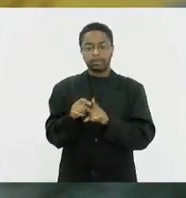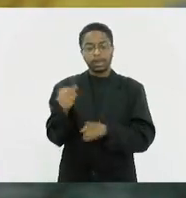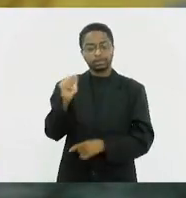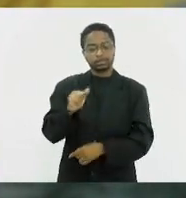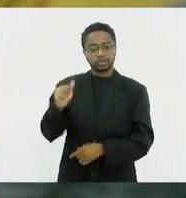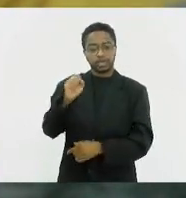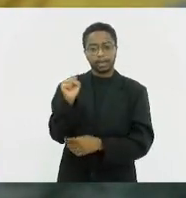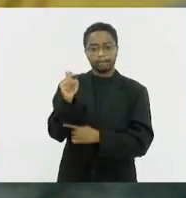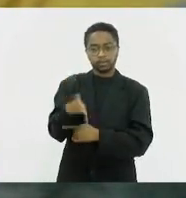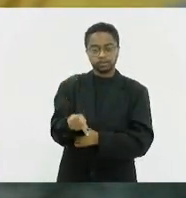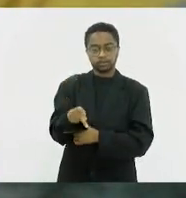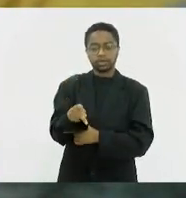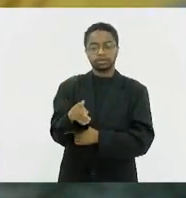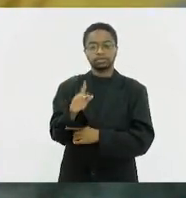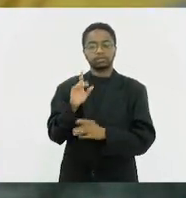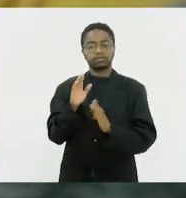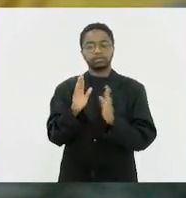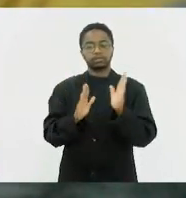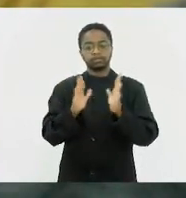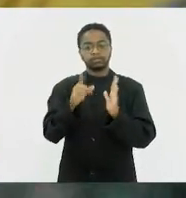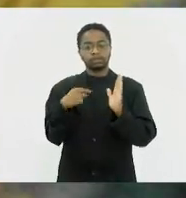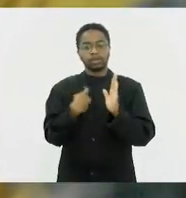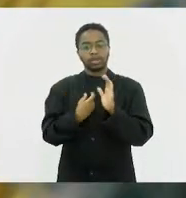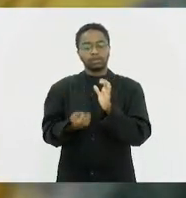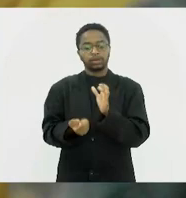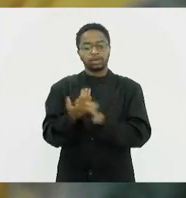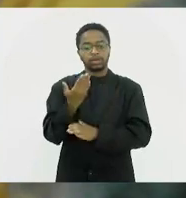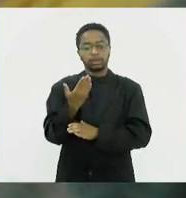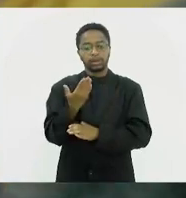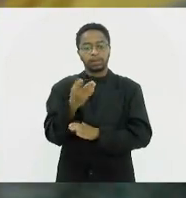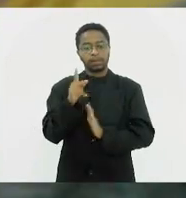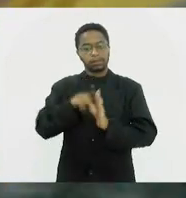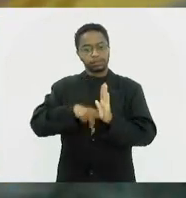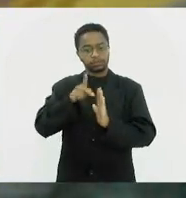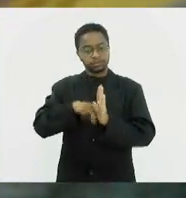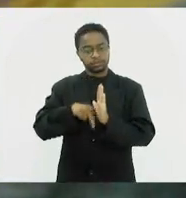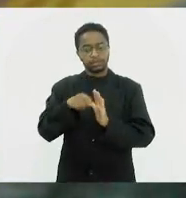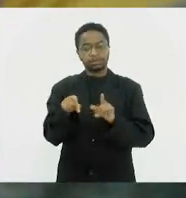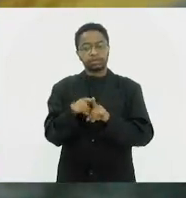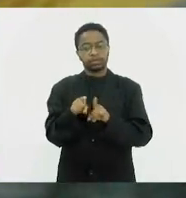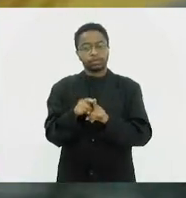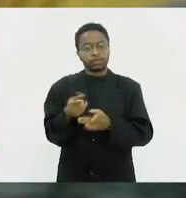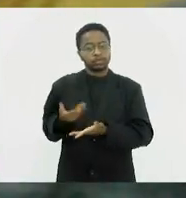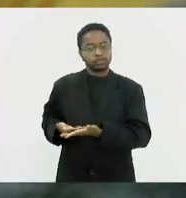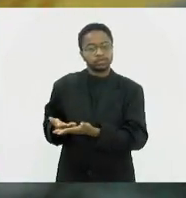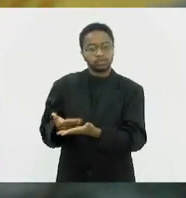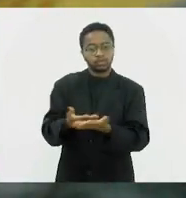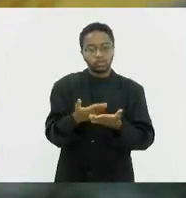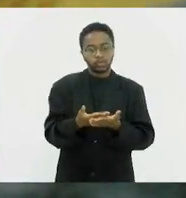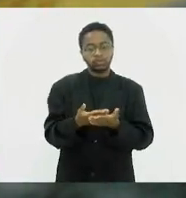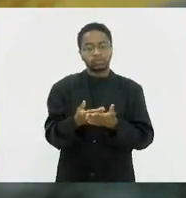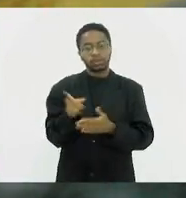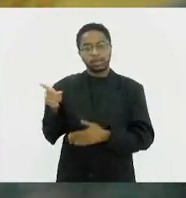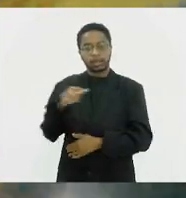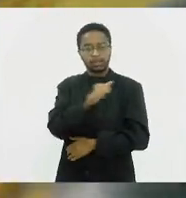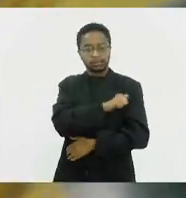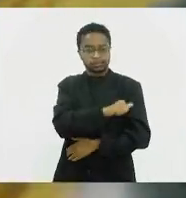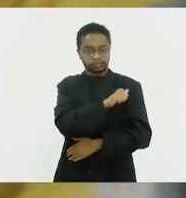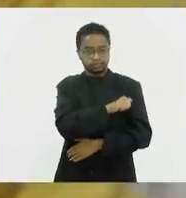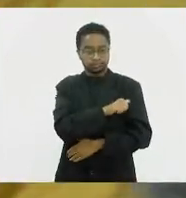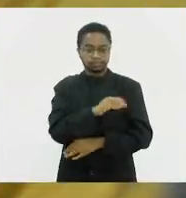quando a gente começou a criar aquele projeto, aqueles estudos que a gente ia lá no Rio,